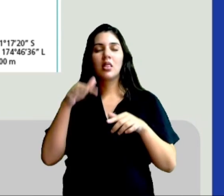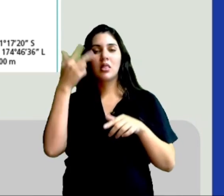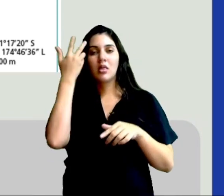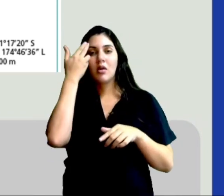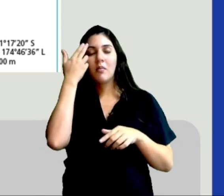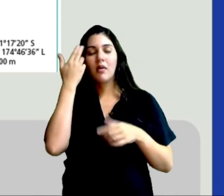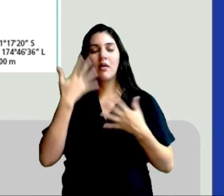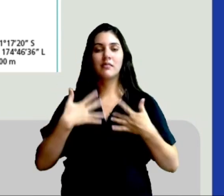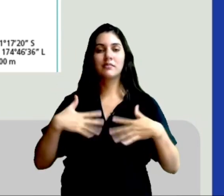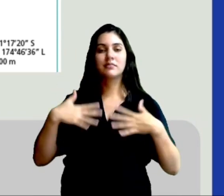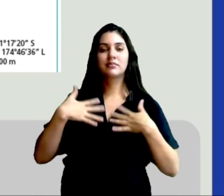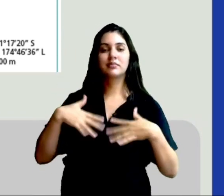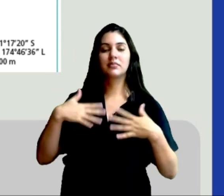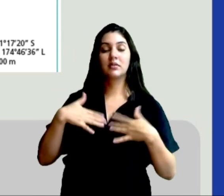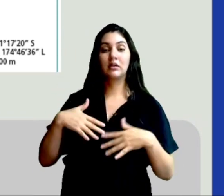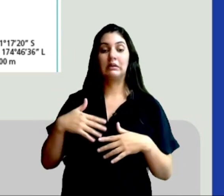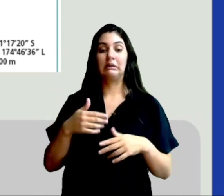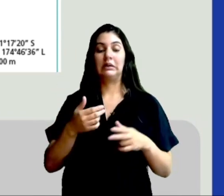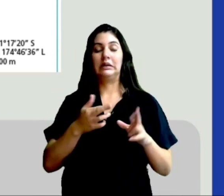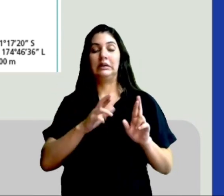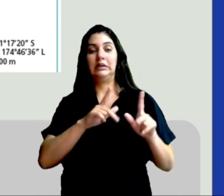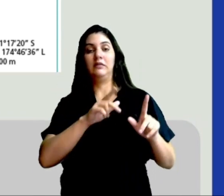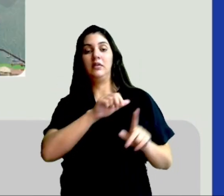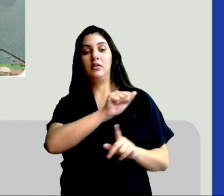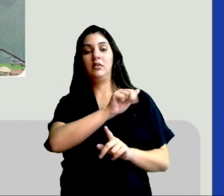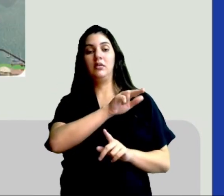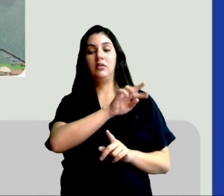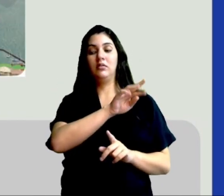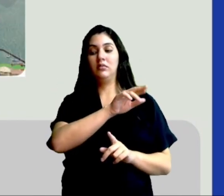mais agradável do que o da Austrália.